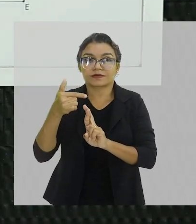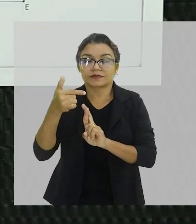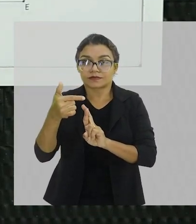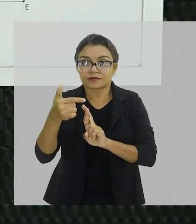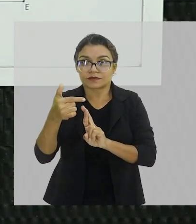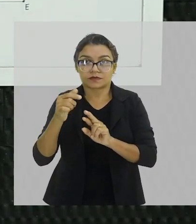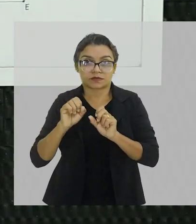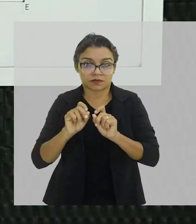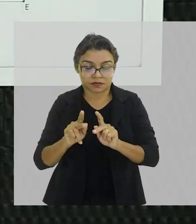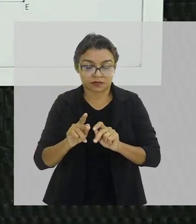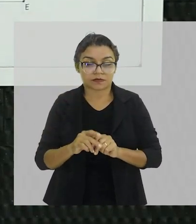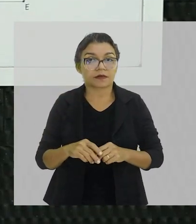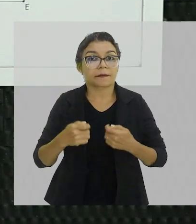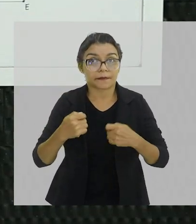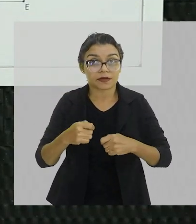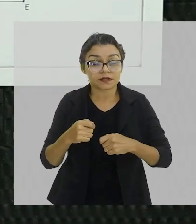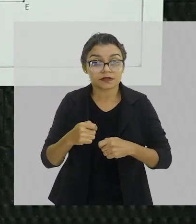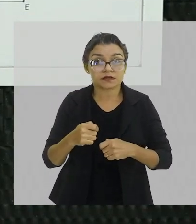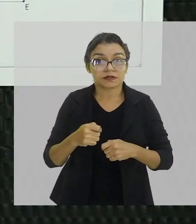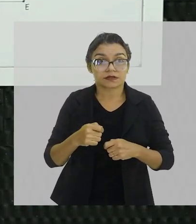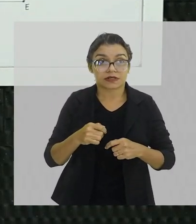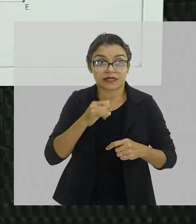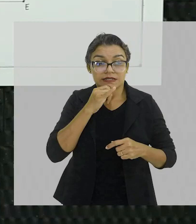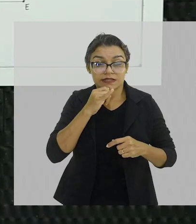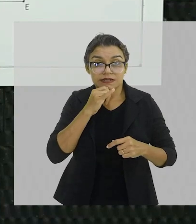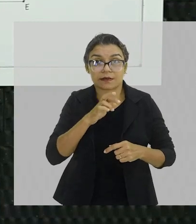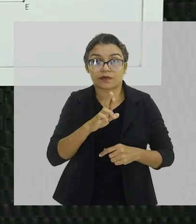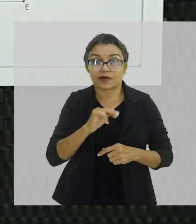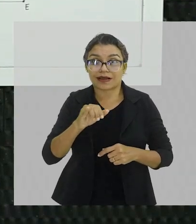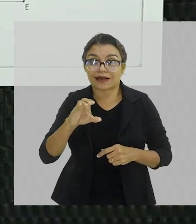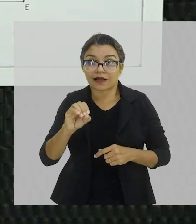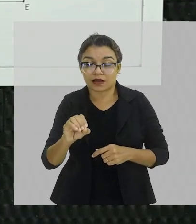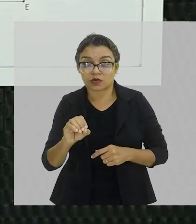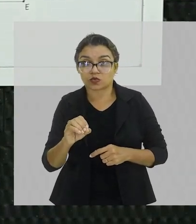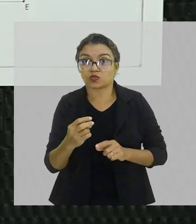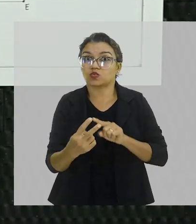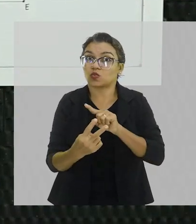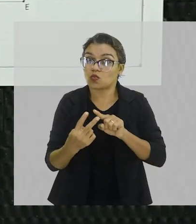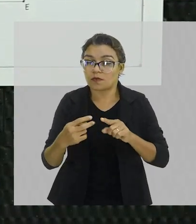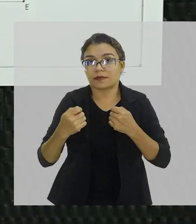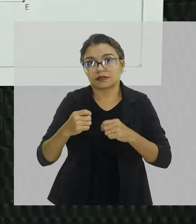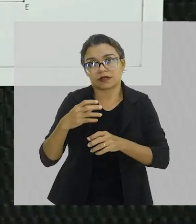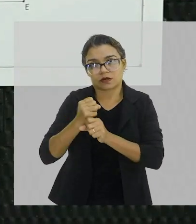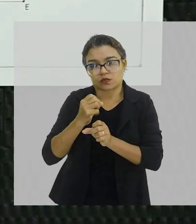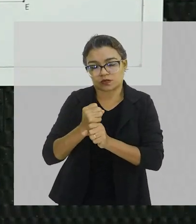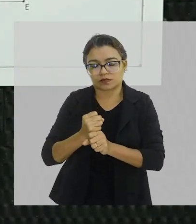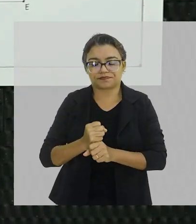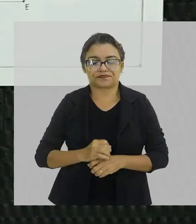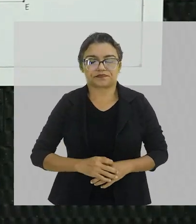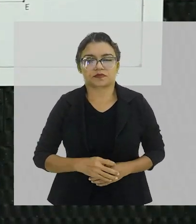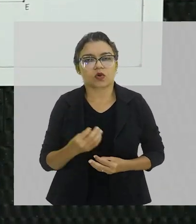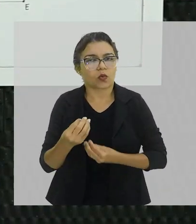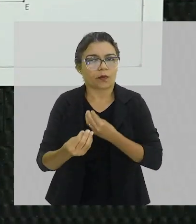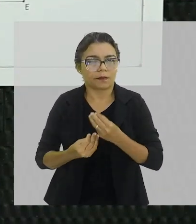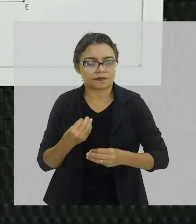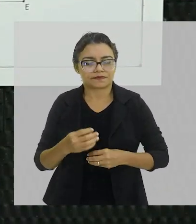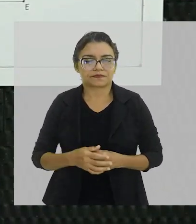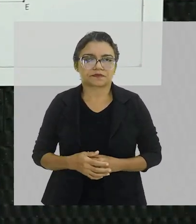dois raios para poder calcular. E ele não tem. Como é que a gente pode fazer, turma? Olha só, galera, vamos